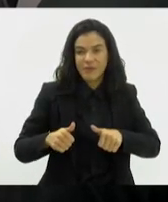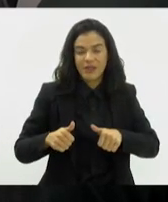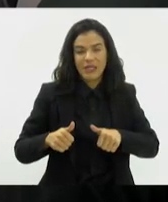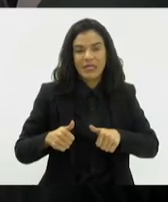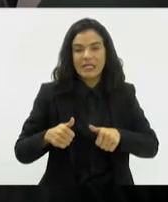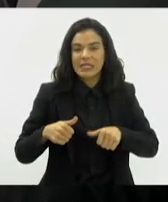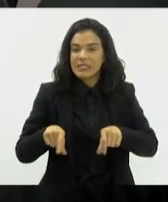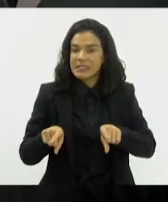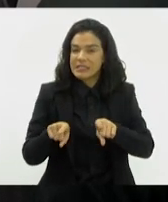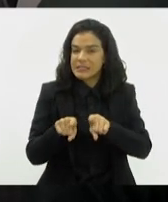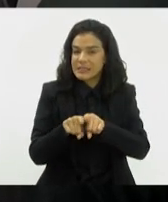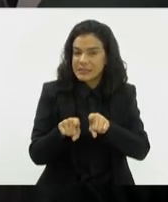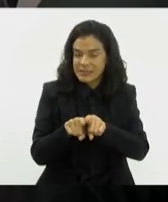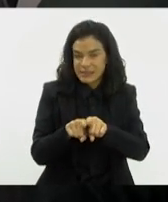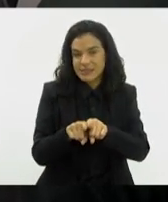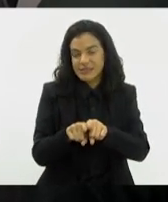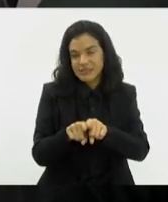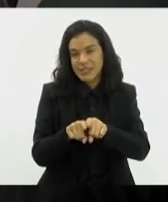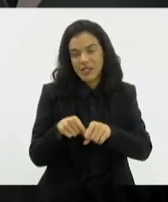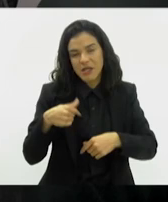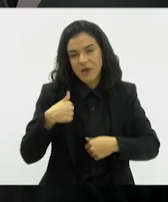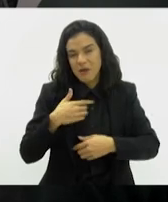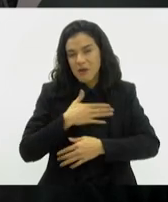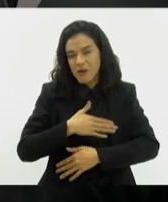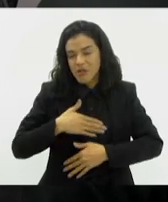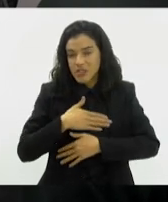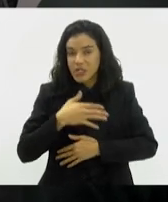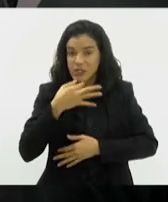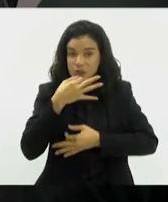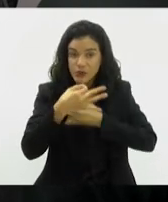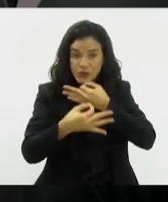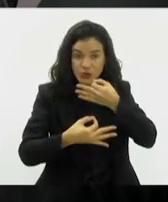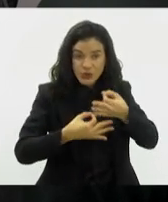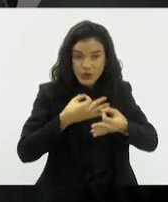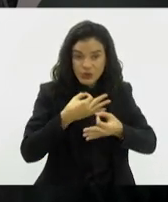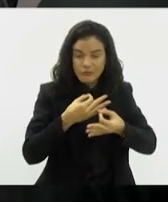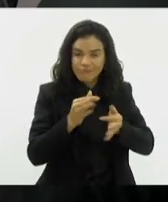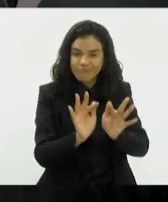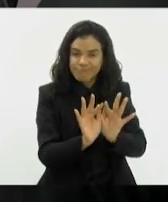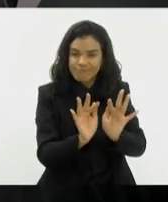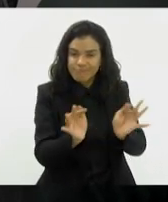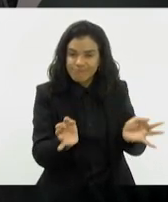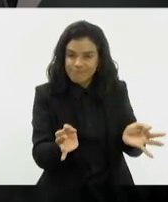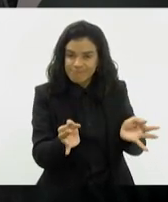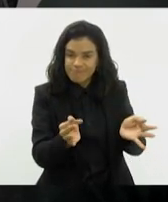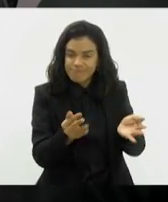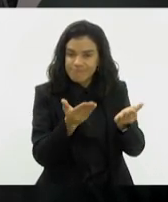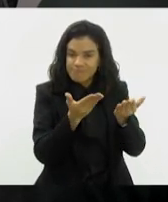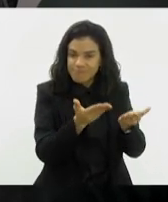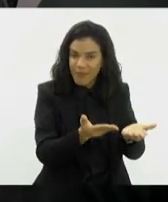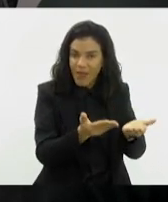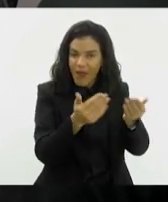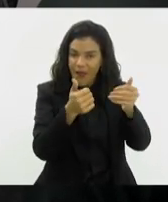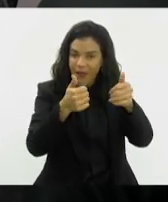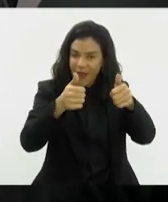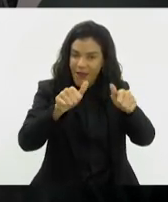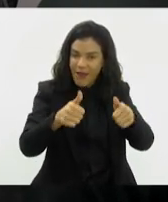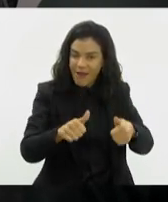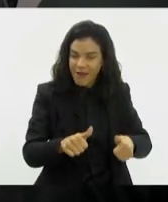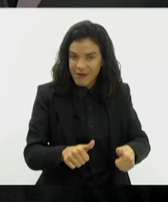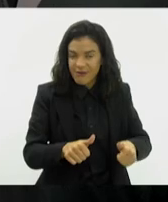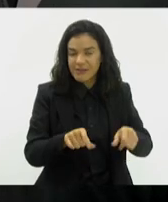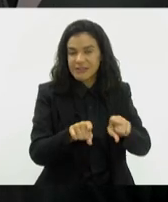pedir vênias e gostaria de sugerir humildemente que Vossa Excelência avaliasse